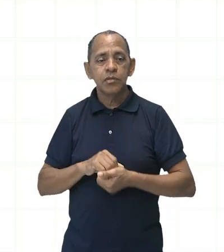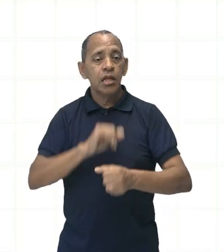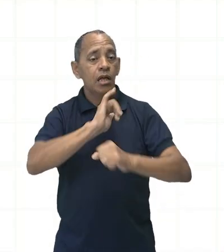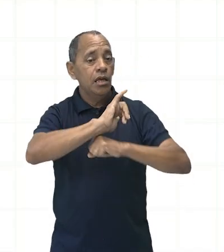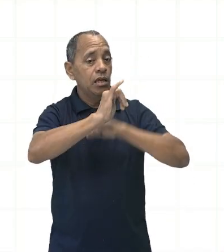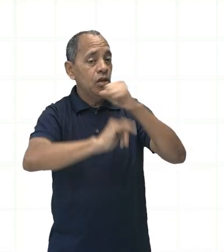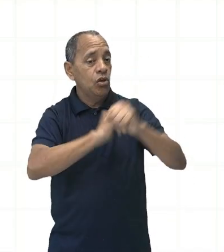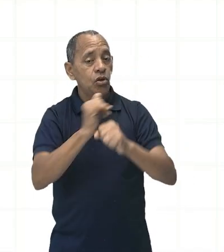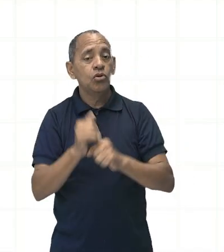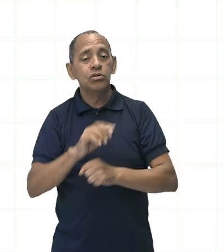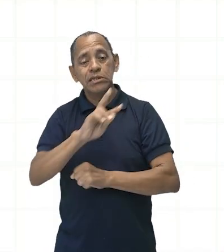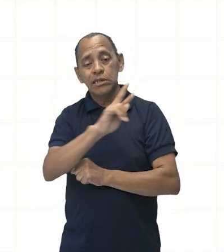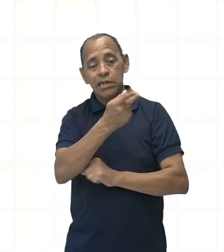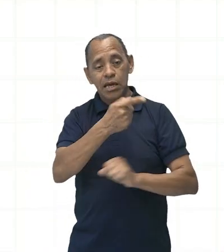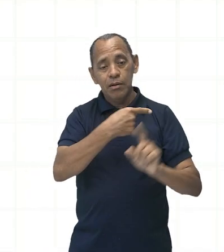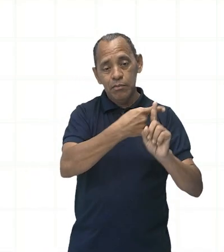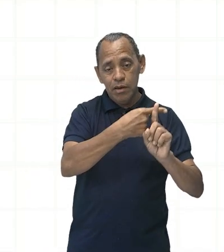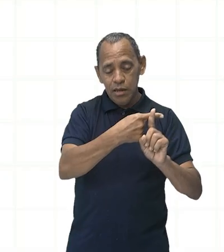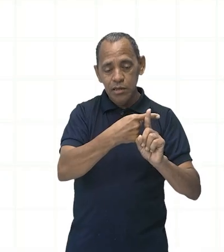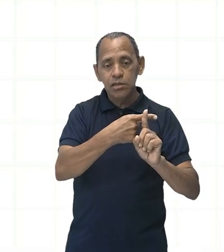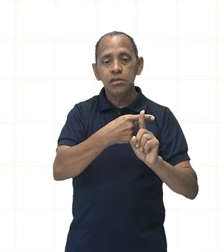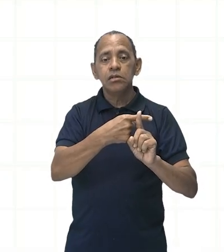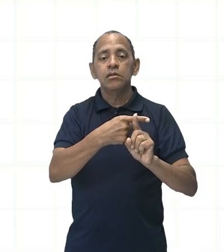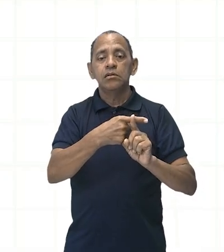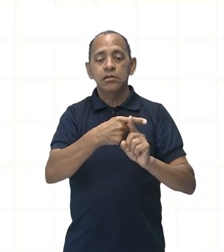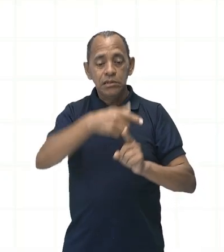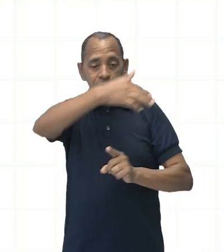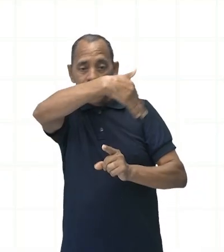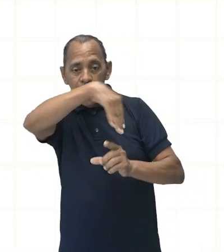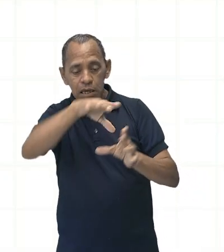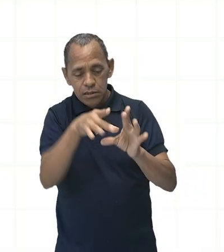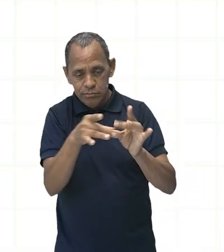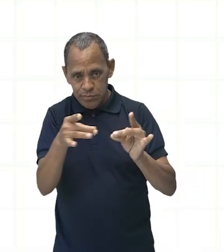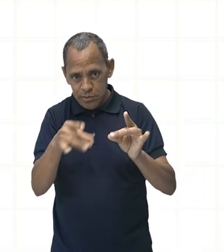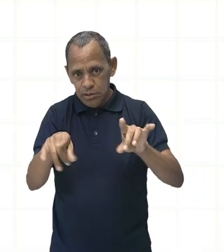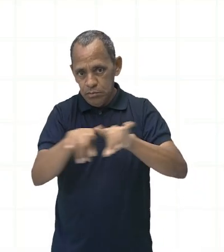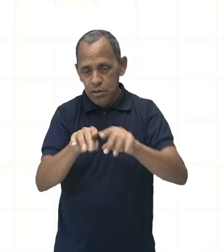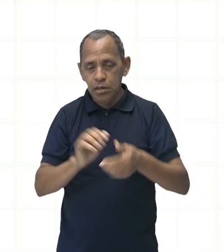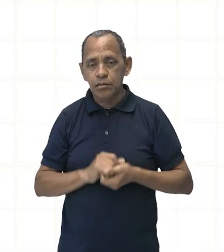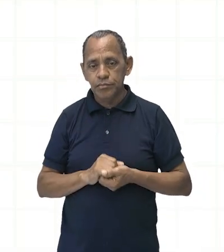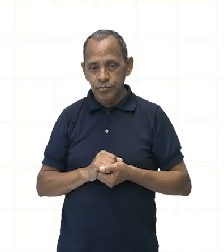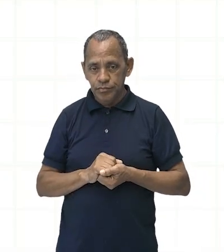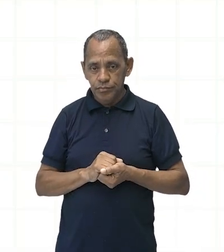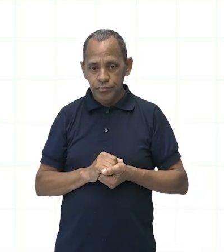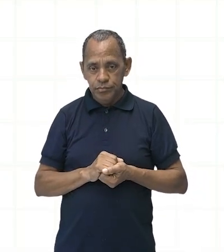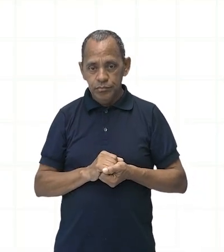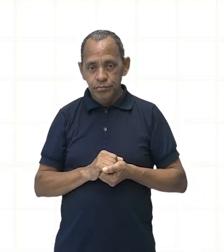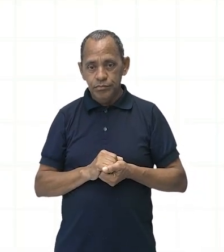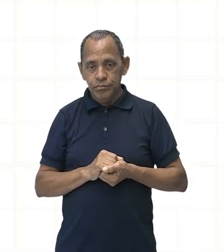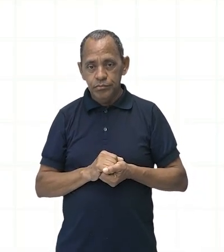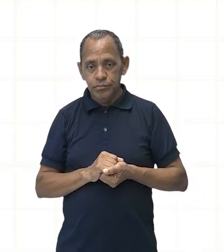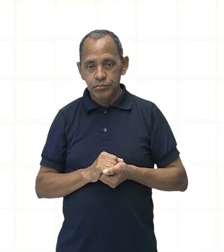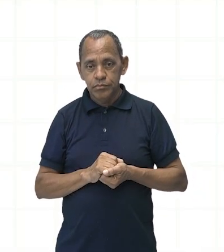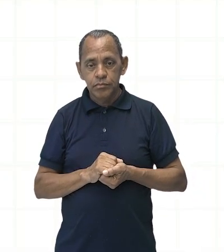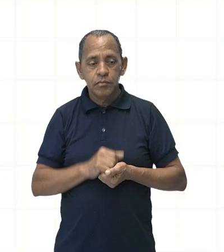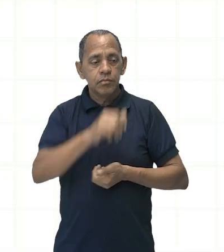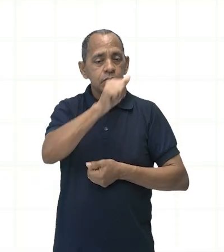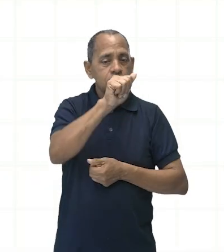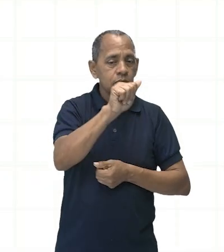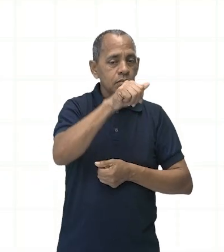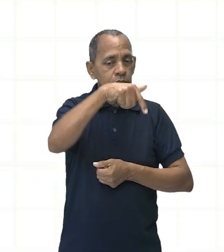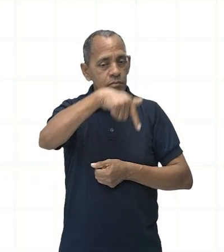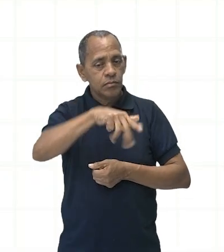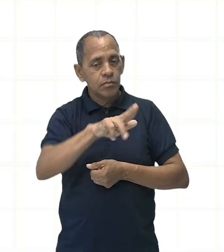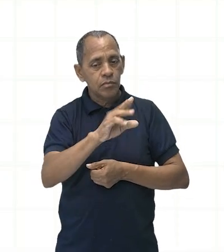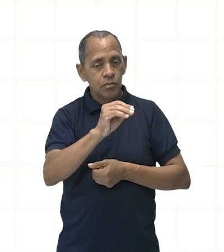Íons H+ em meio aquoso, ou seja, em solução aquosa. Já a